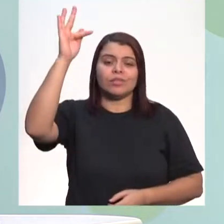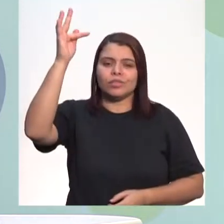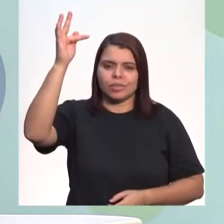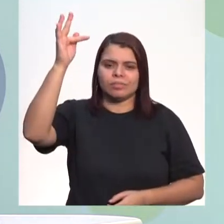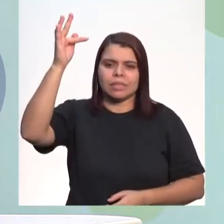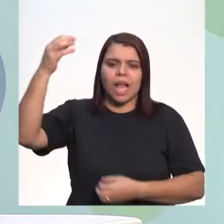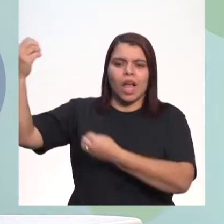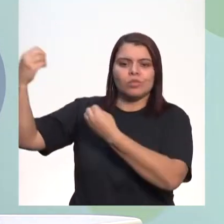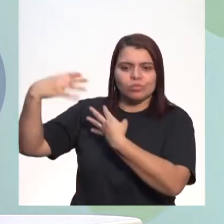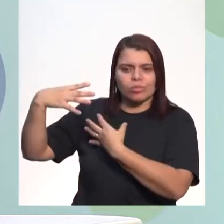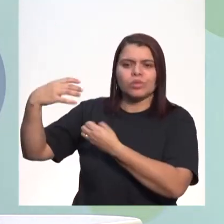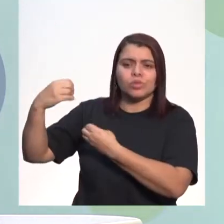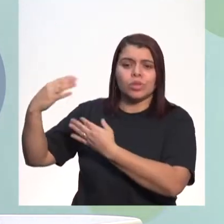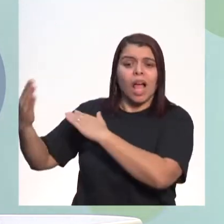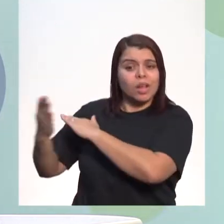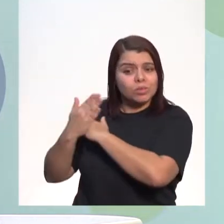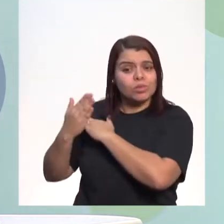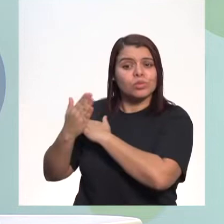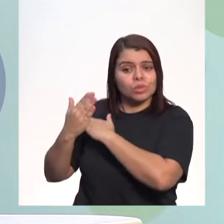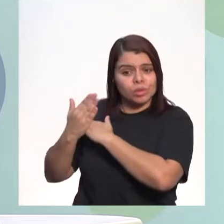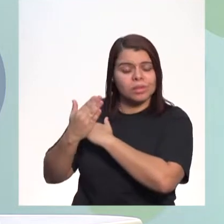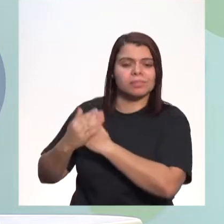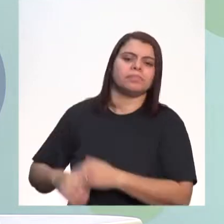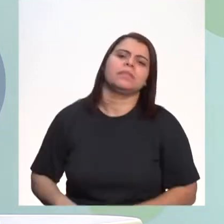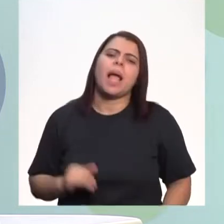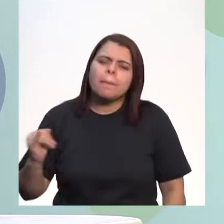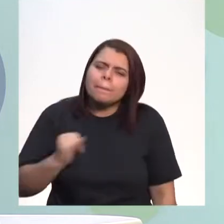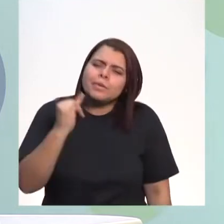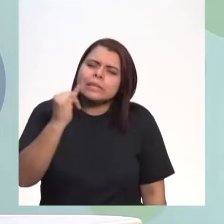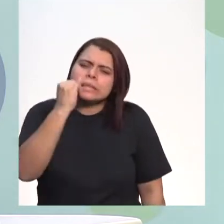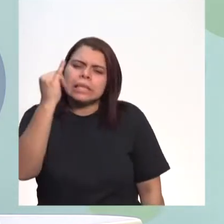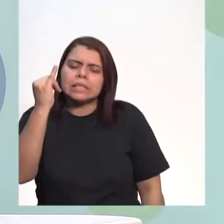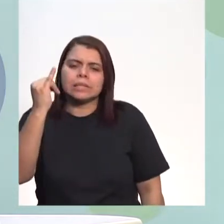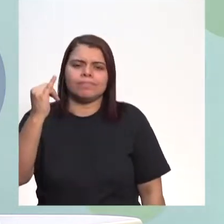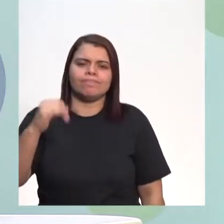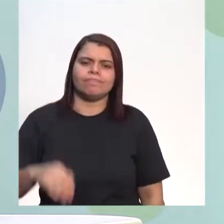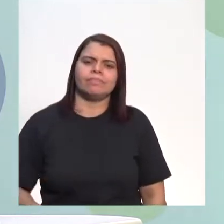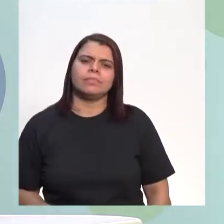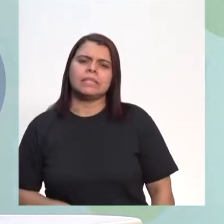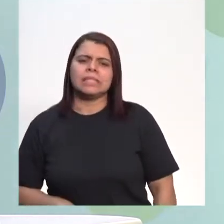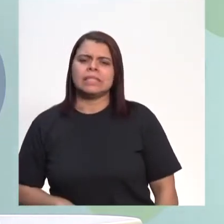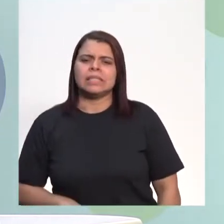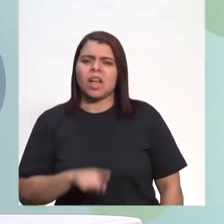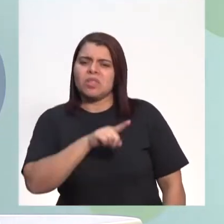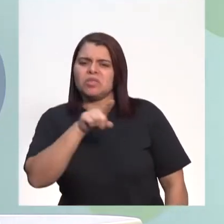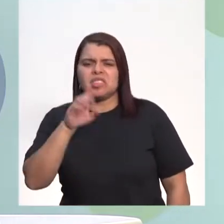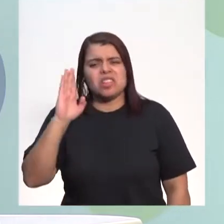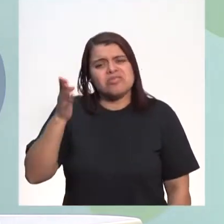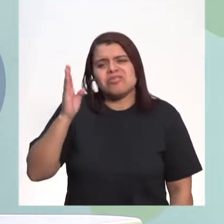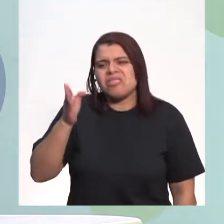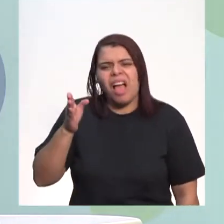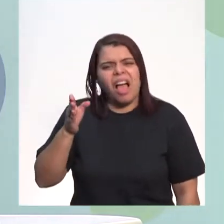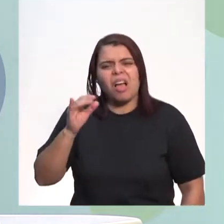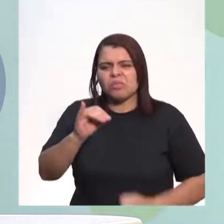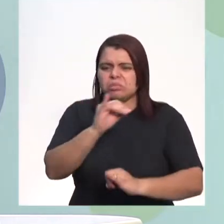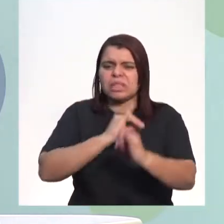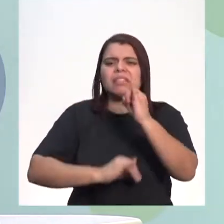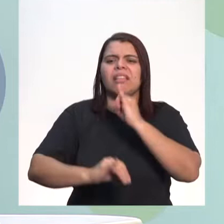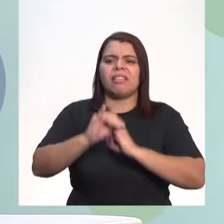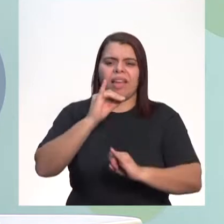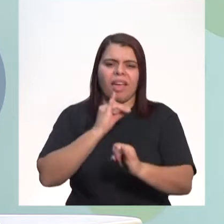essa do Centro de Mídias é muito importante. Os recursos que vocês já utilizavam ou que vão começar a utilizar